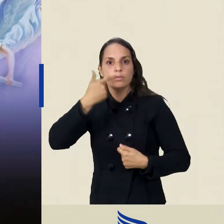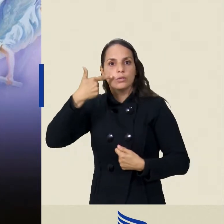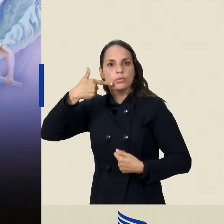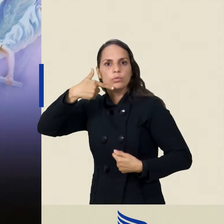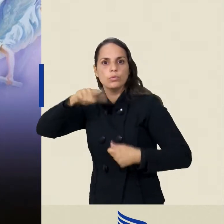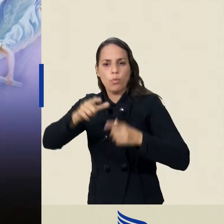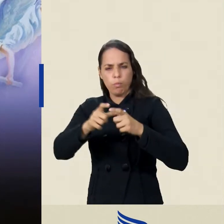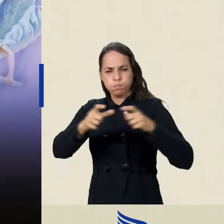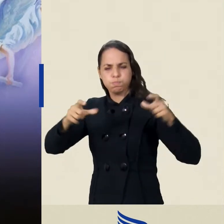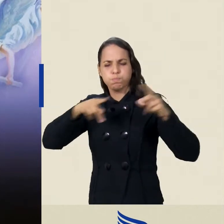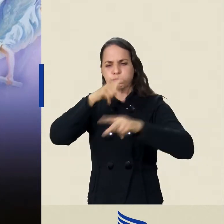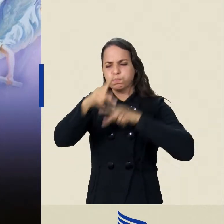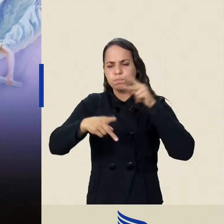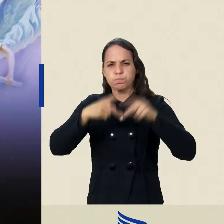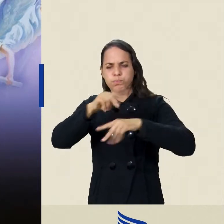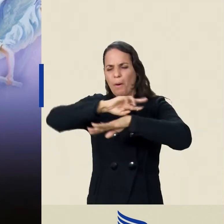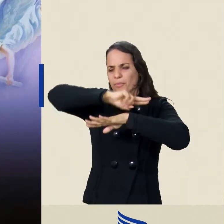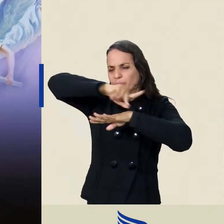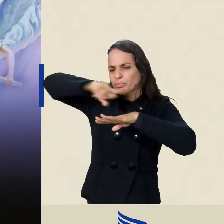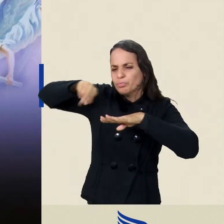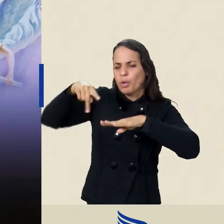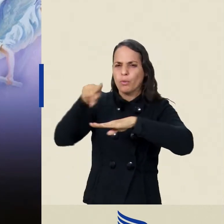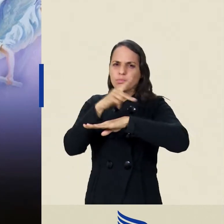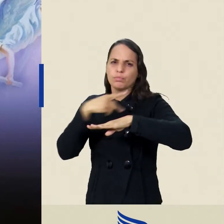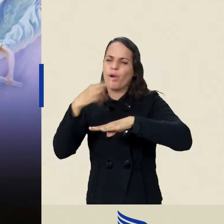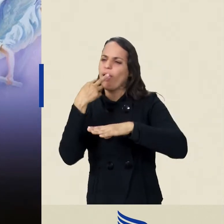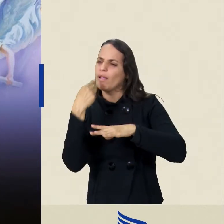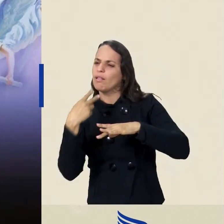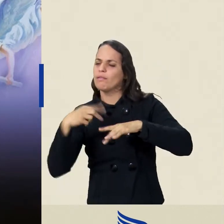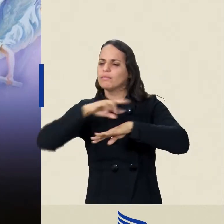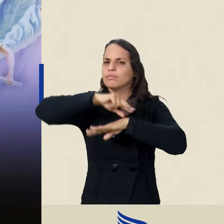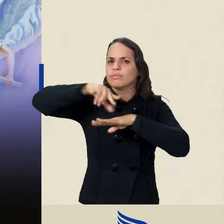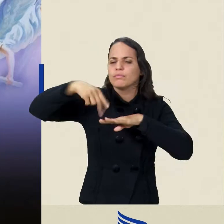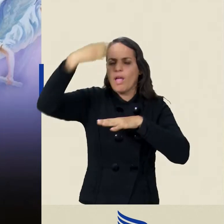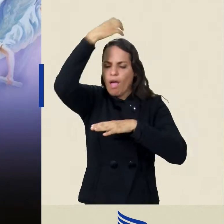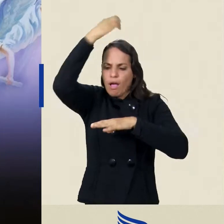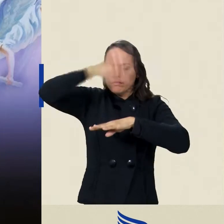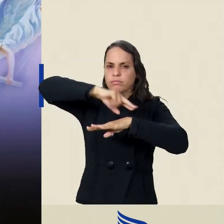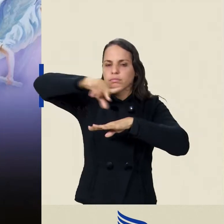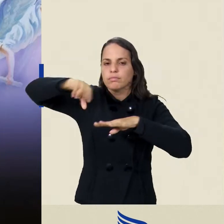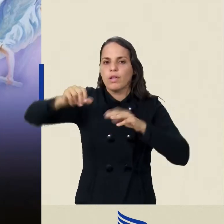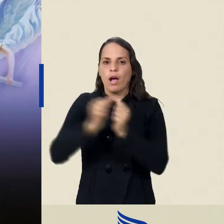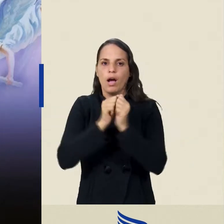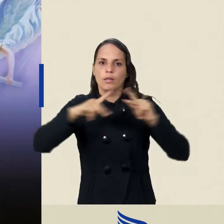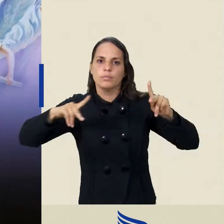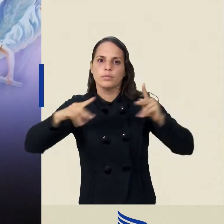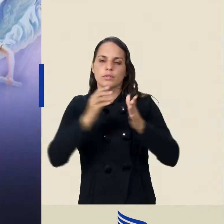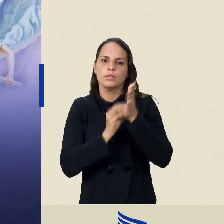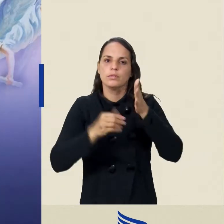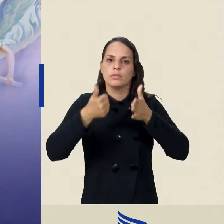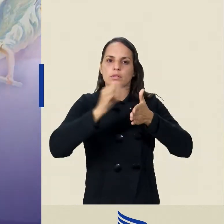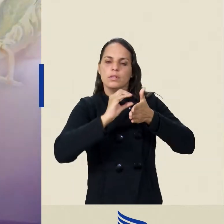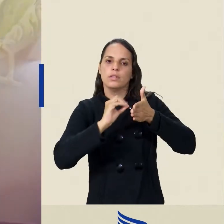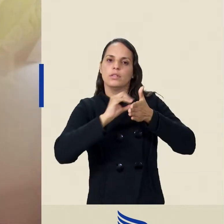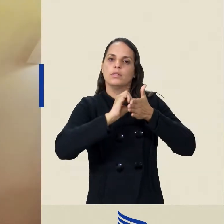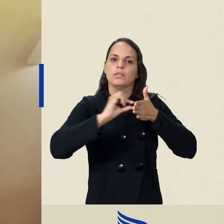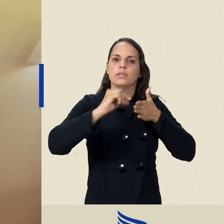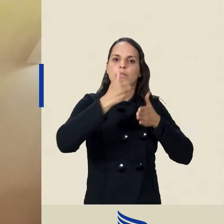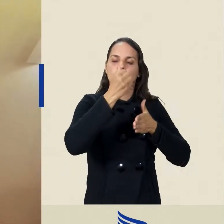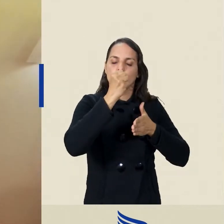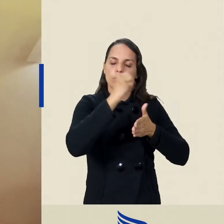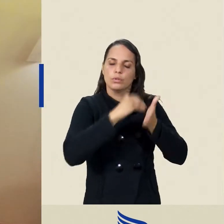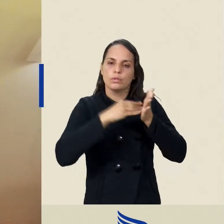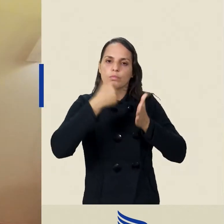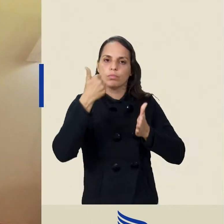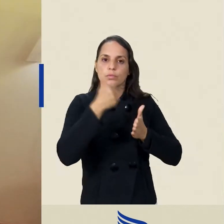muitos povos, e nações, e línguas, e reis. Apocalipse 10, 8 a 11.